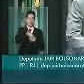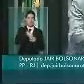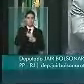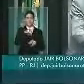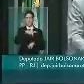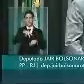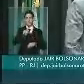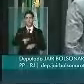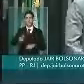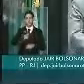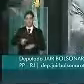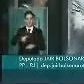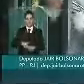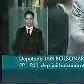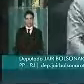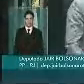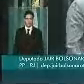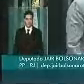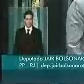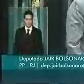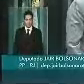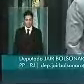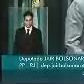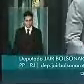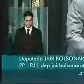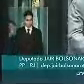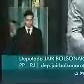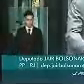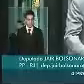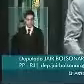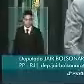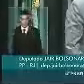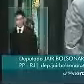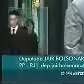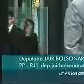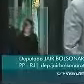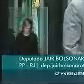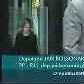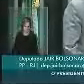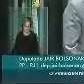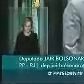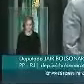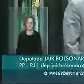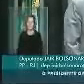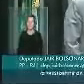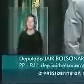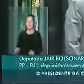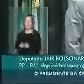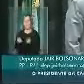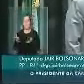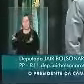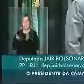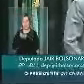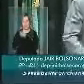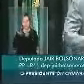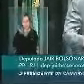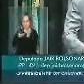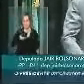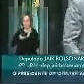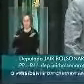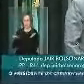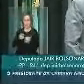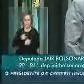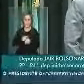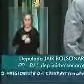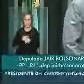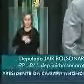bom. Não investiu na guerrilha, não investiu na luta armada. E finalizando, senhor presidente, cumprimentar a Câmara por esse primeiro momento,